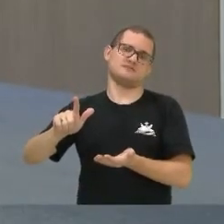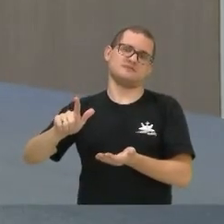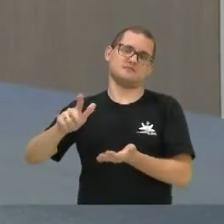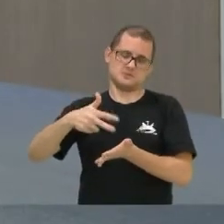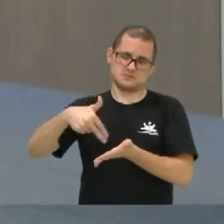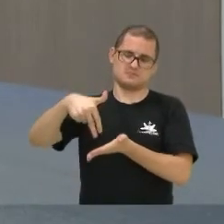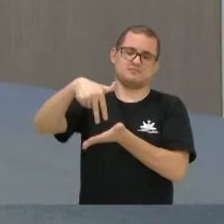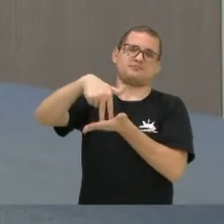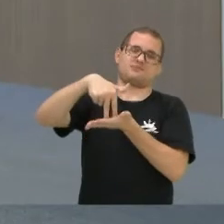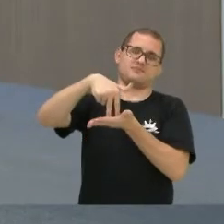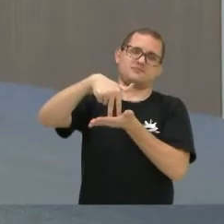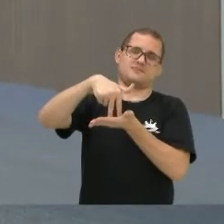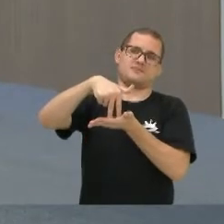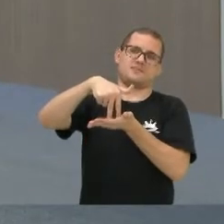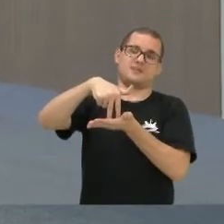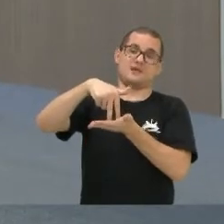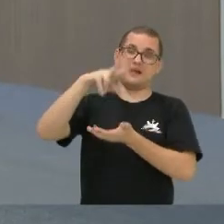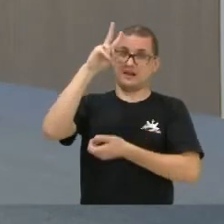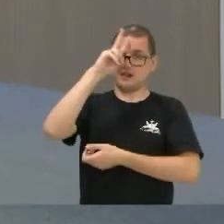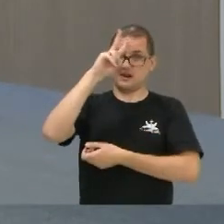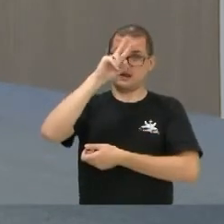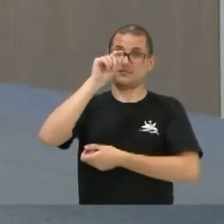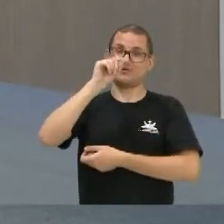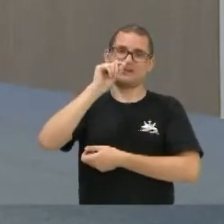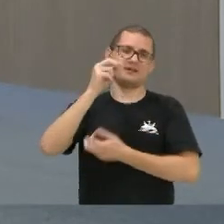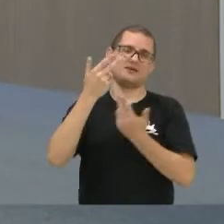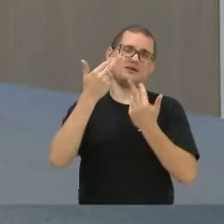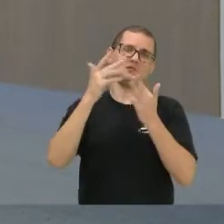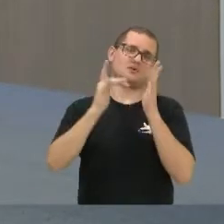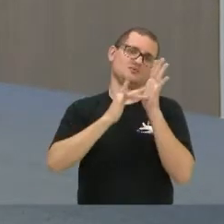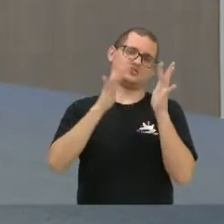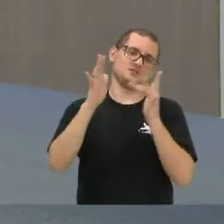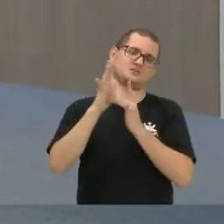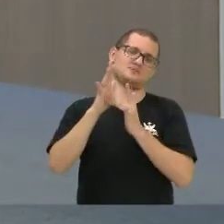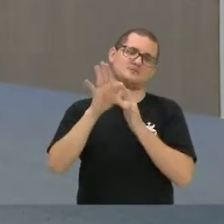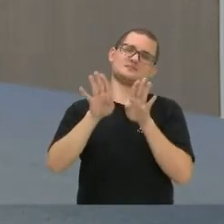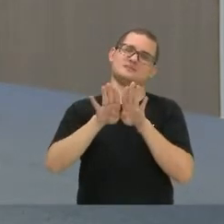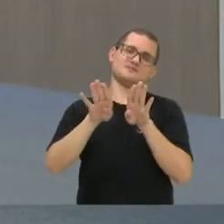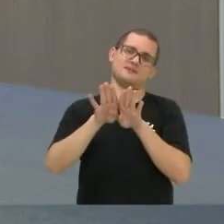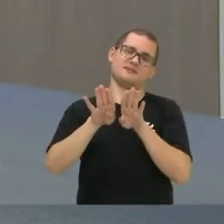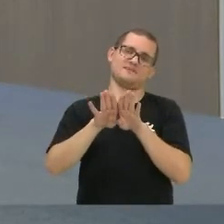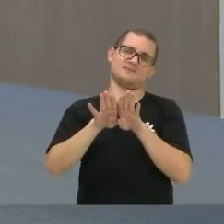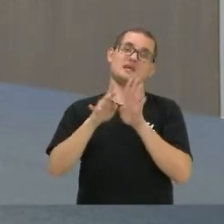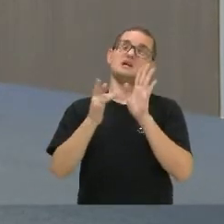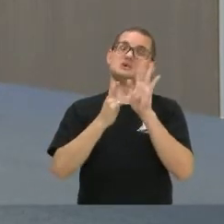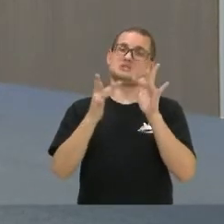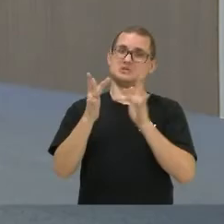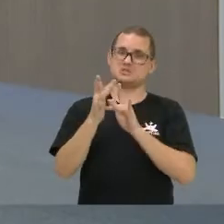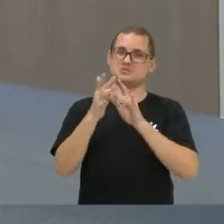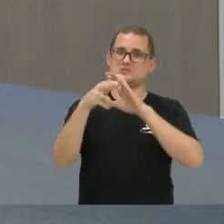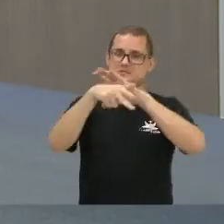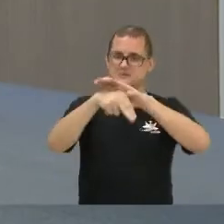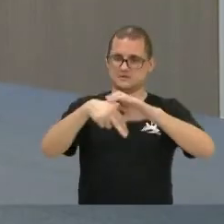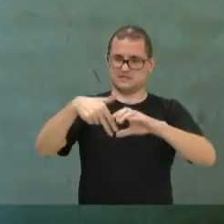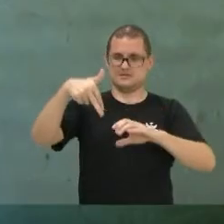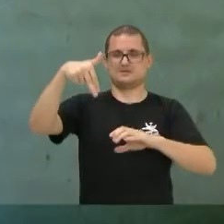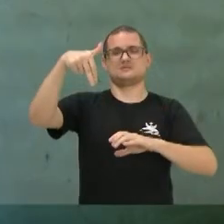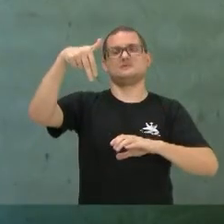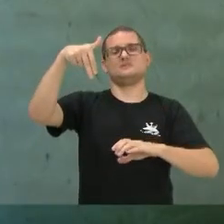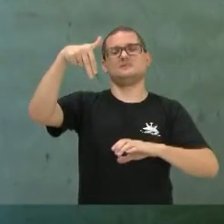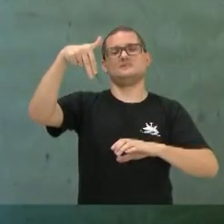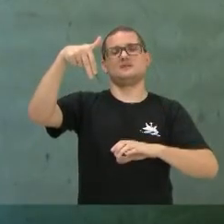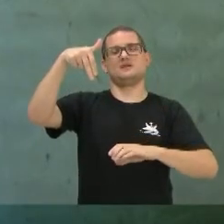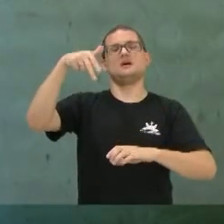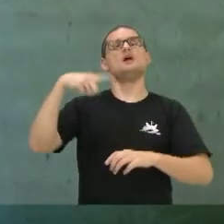se pode dizer a mente faz o recordar a ressurreição de jesus jesus ressuscitou os